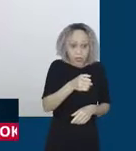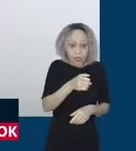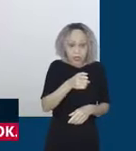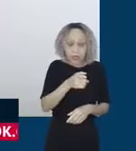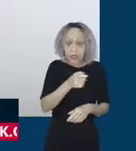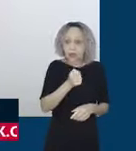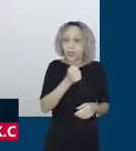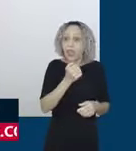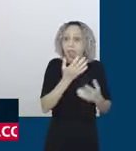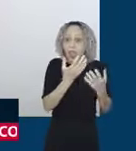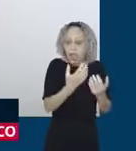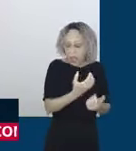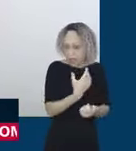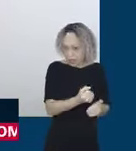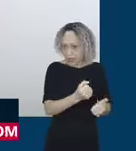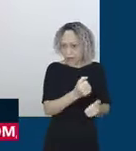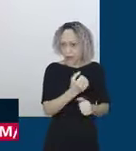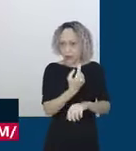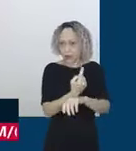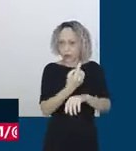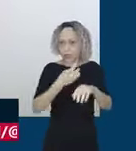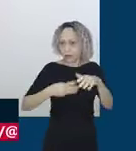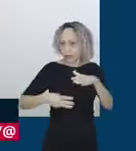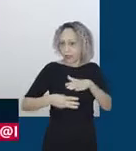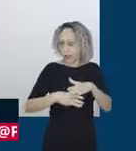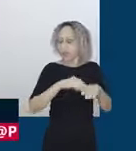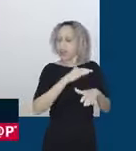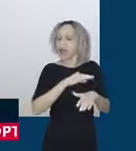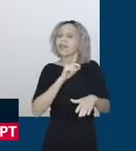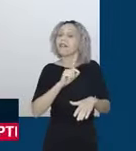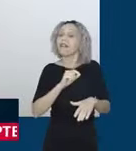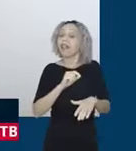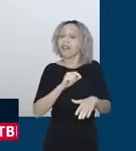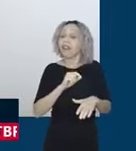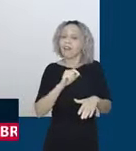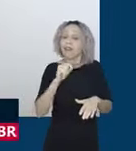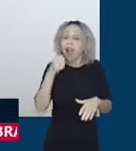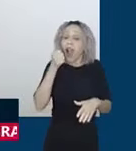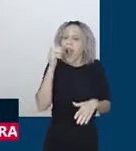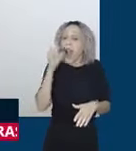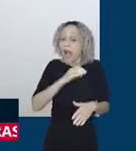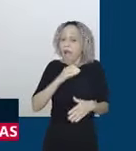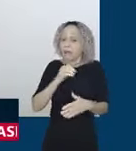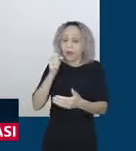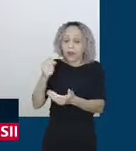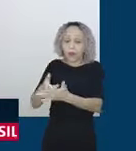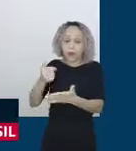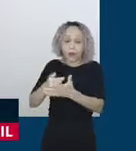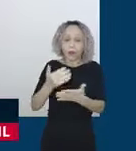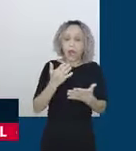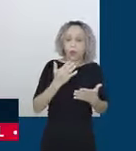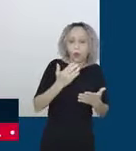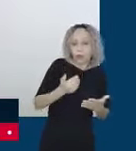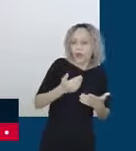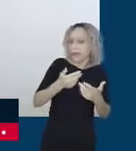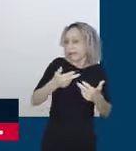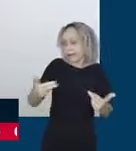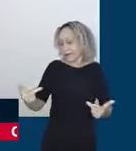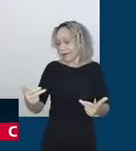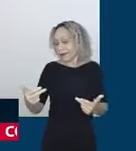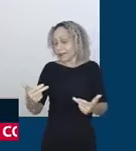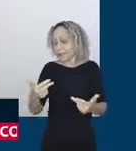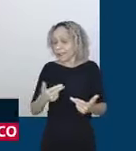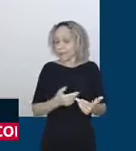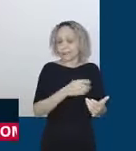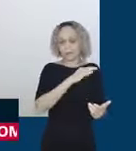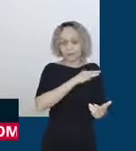suas contas, ou mesmo tendo alimentação de mais qualidade. Receberão